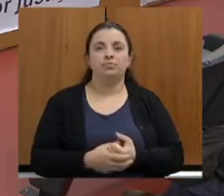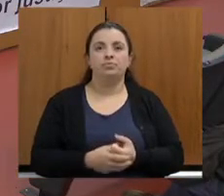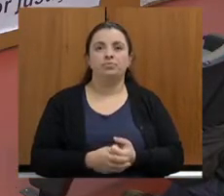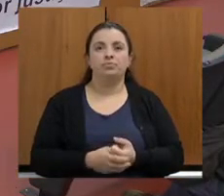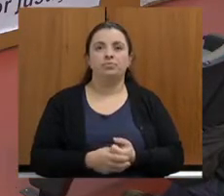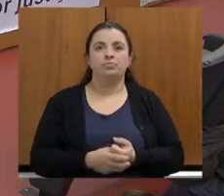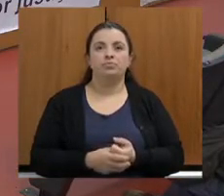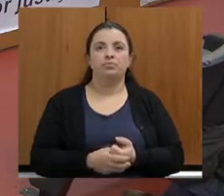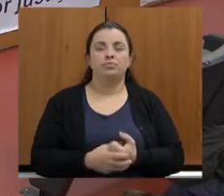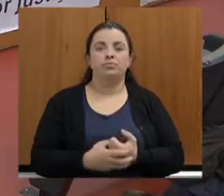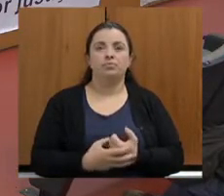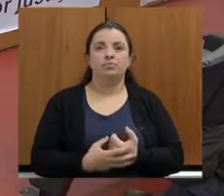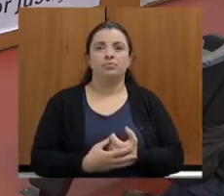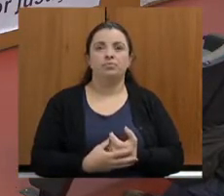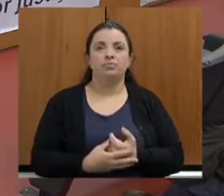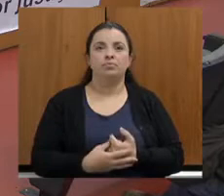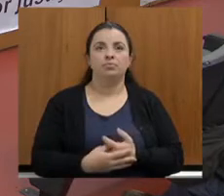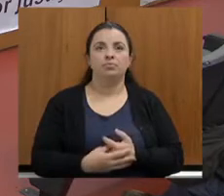Oi